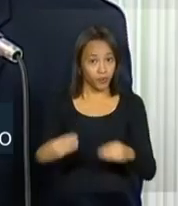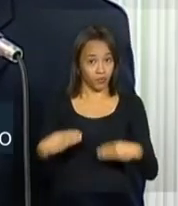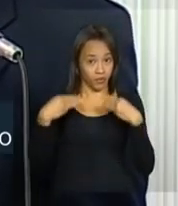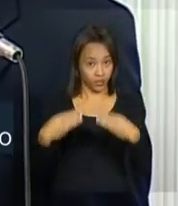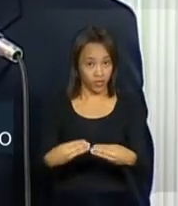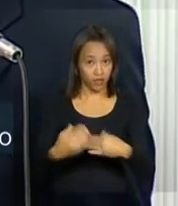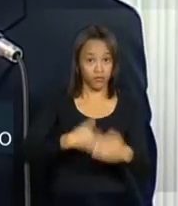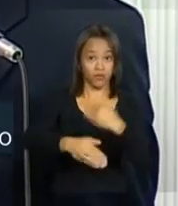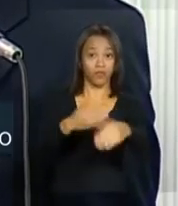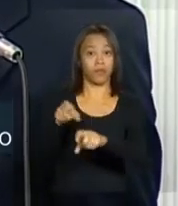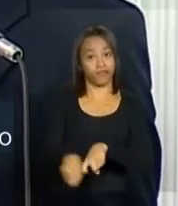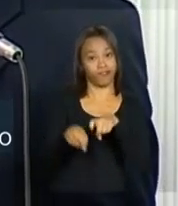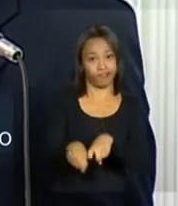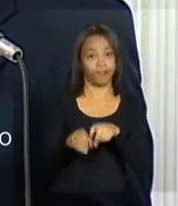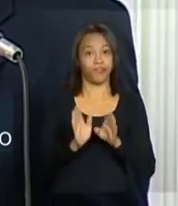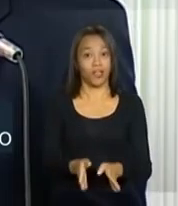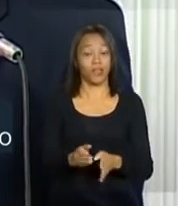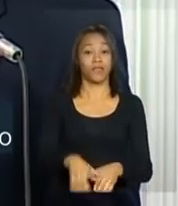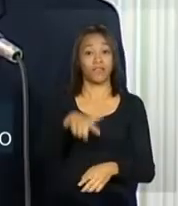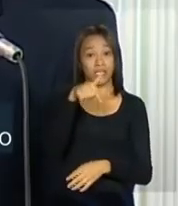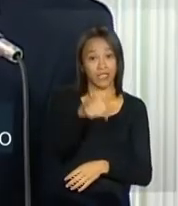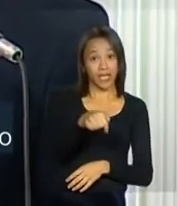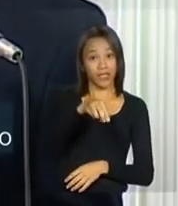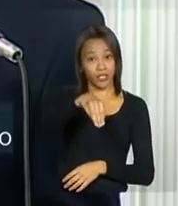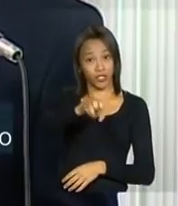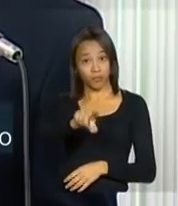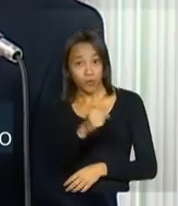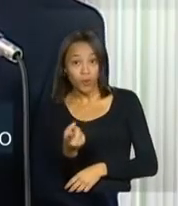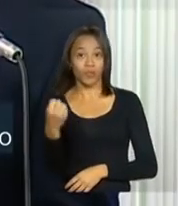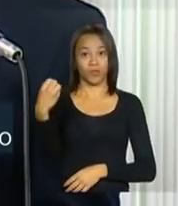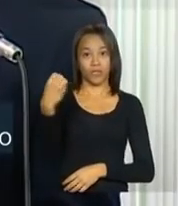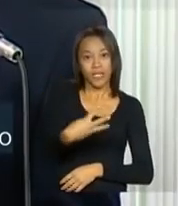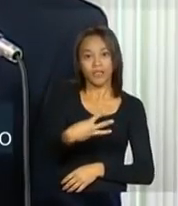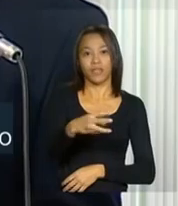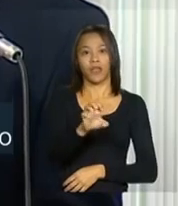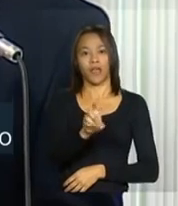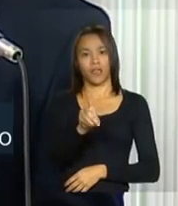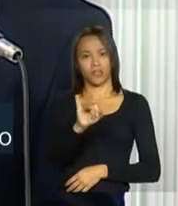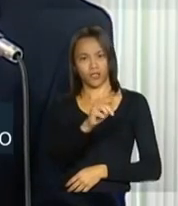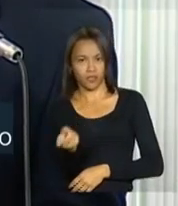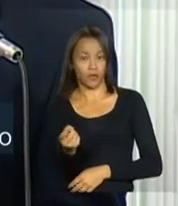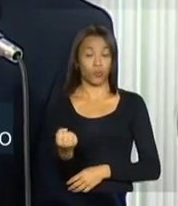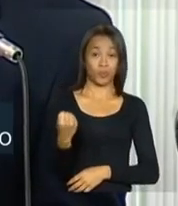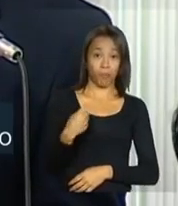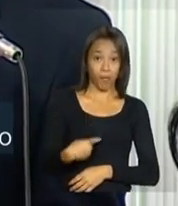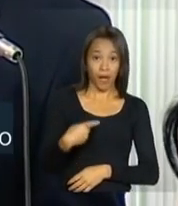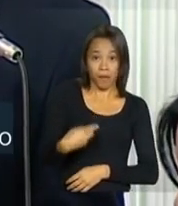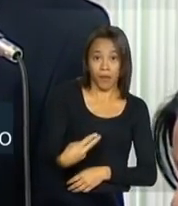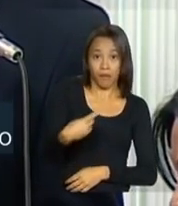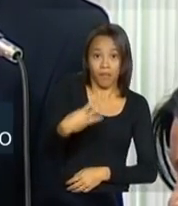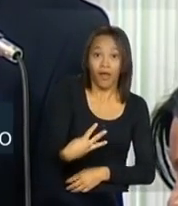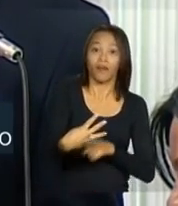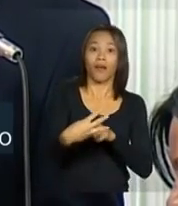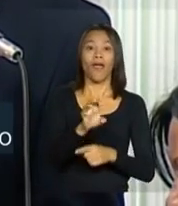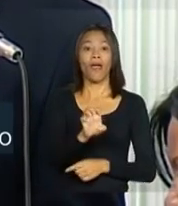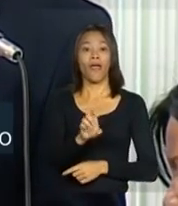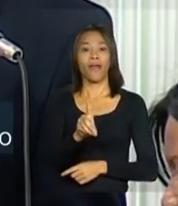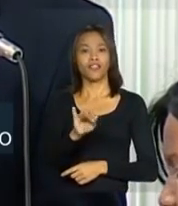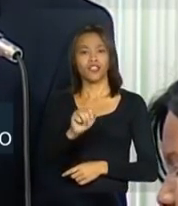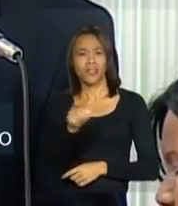Agrário. E teve R$ 7 milhões na sua 3ª edição. Os 3 primeiros editais apoiaram